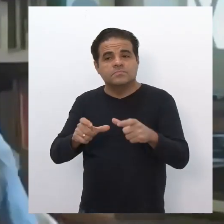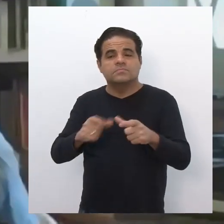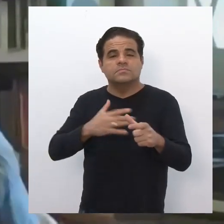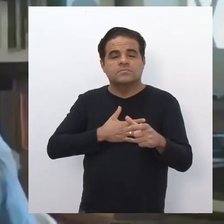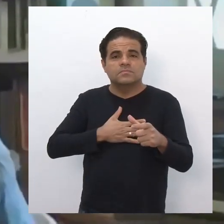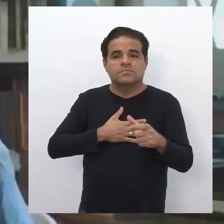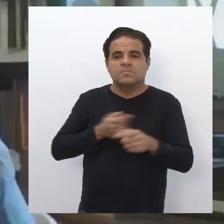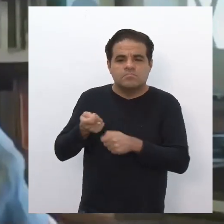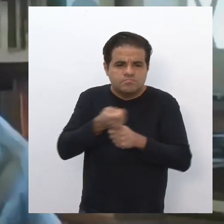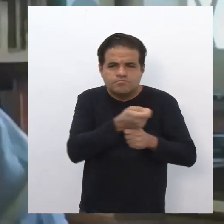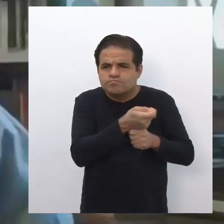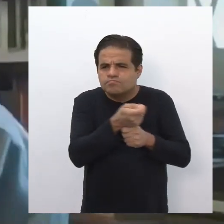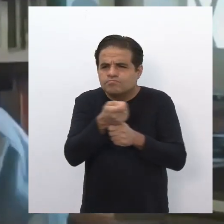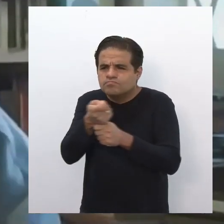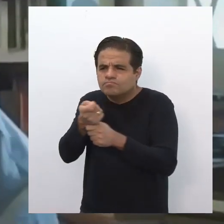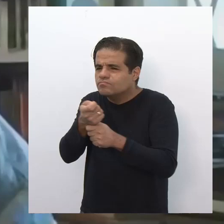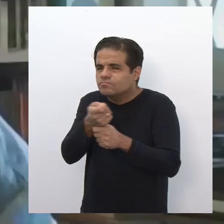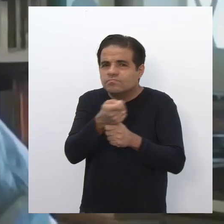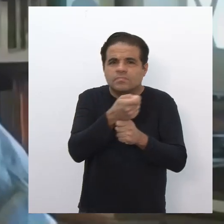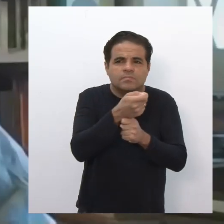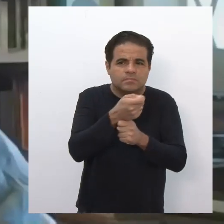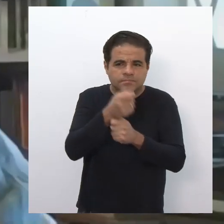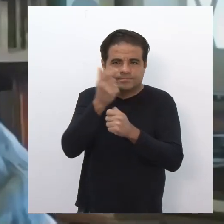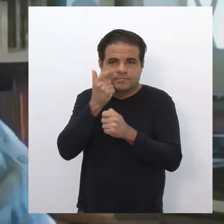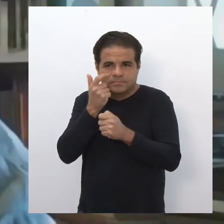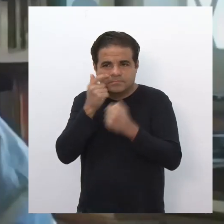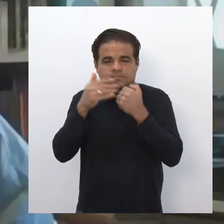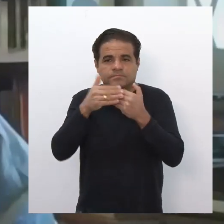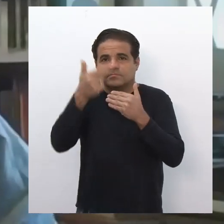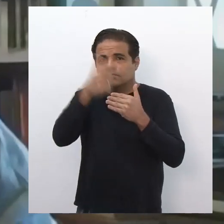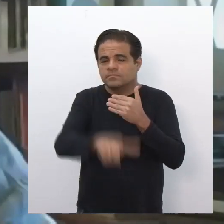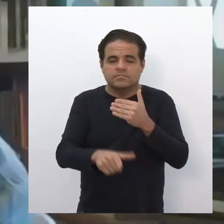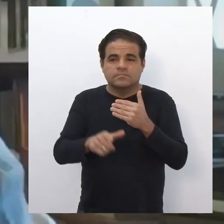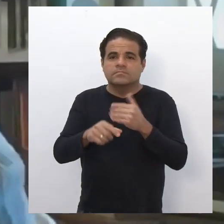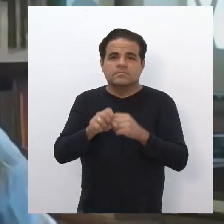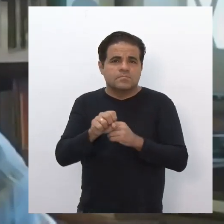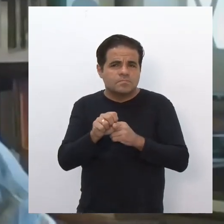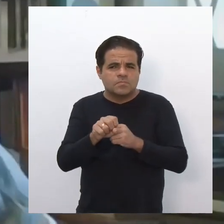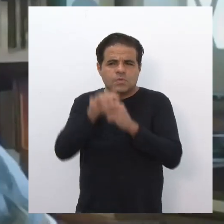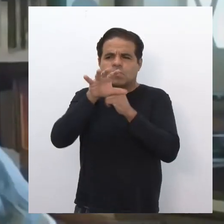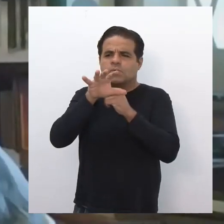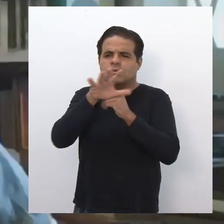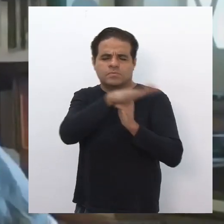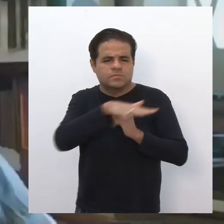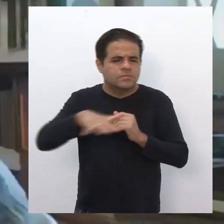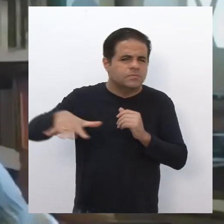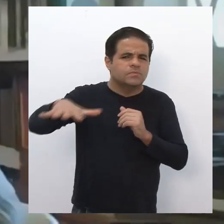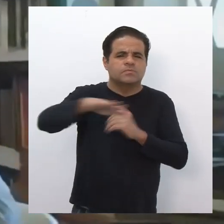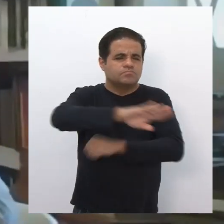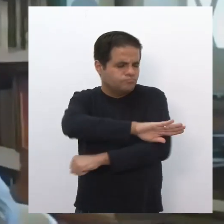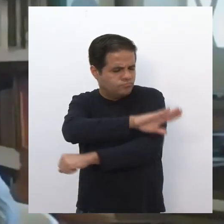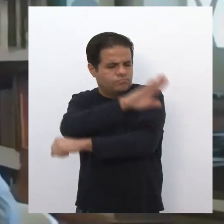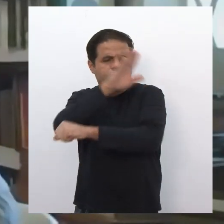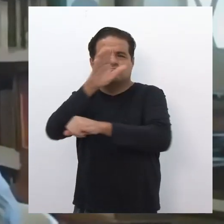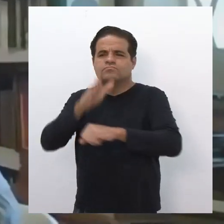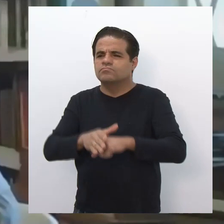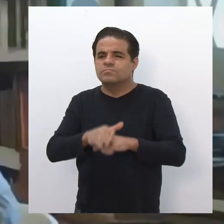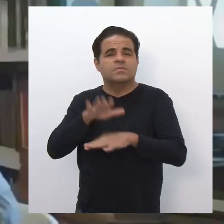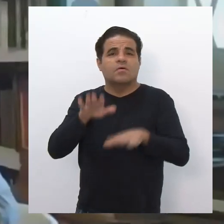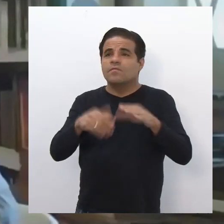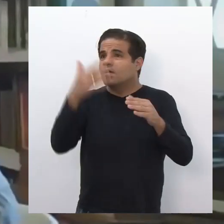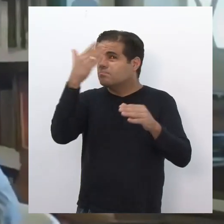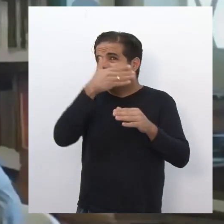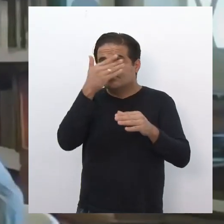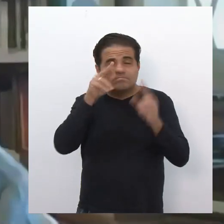minha lanterninha, mas eu estou vendo a lanterninha dos outros, iluminando outros lugares da caverna que talvez eu não esteja vendo,